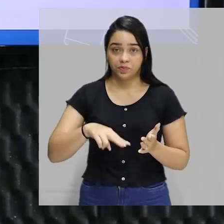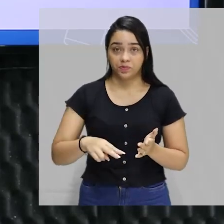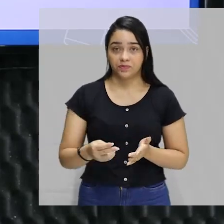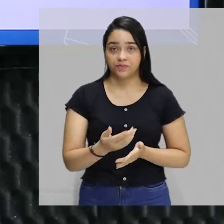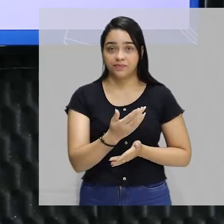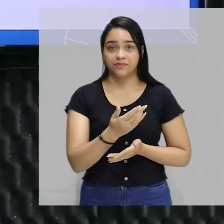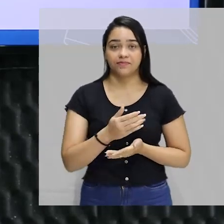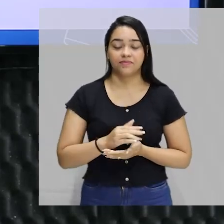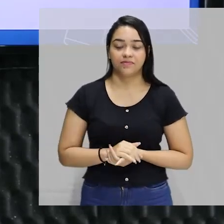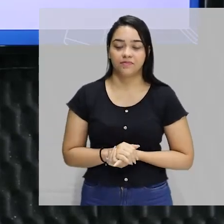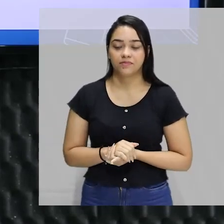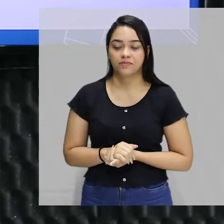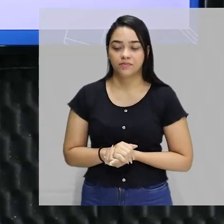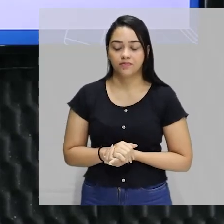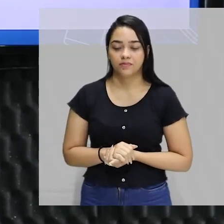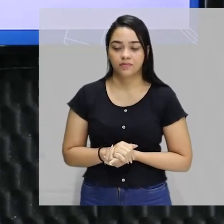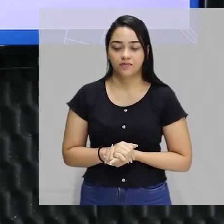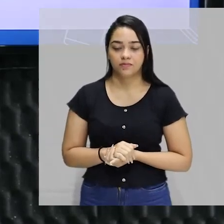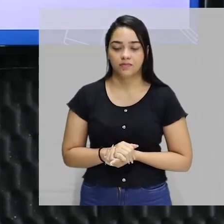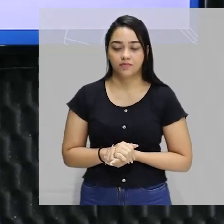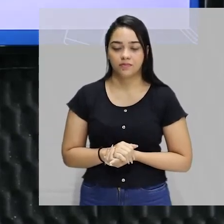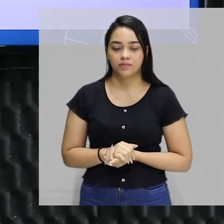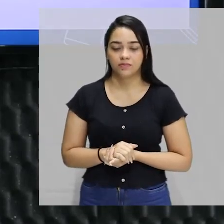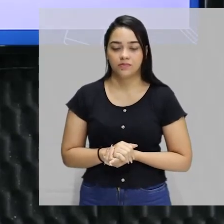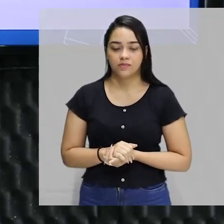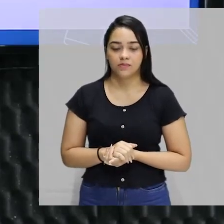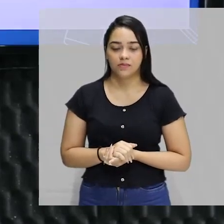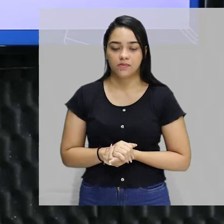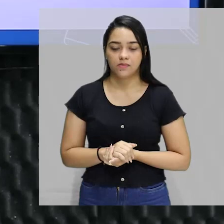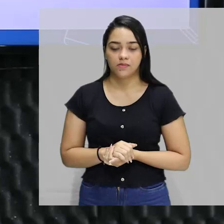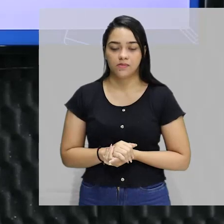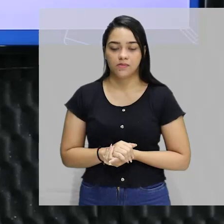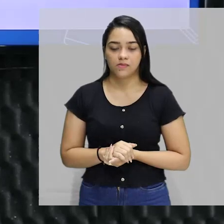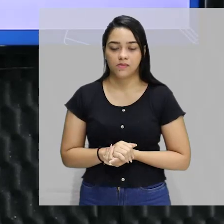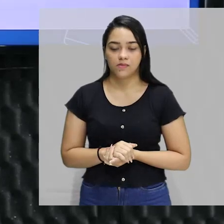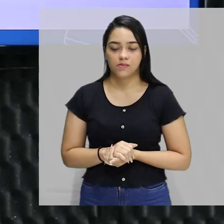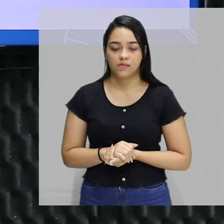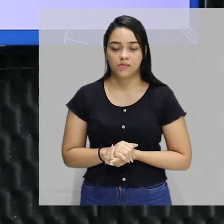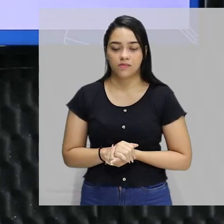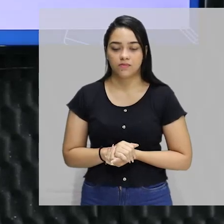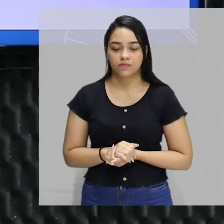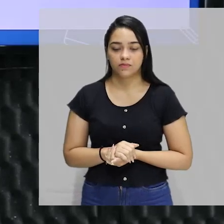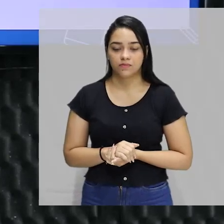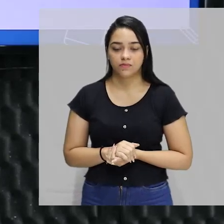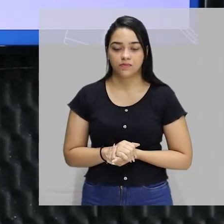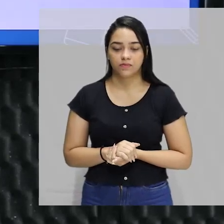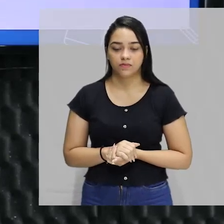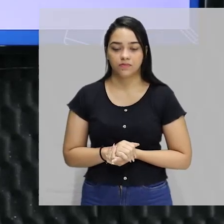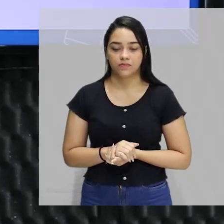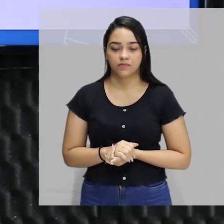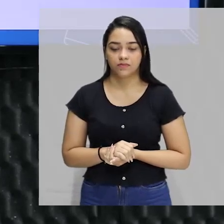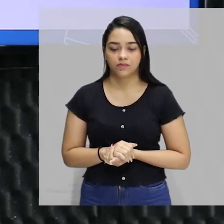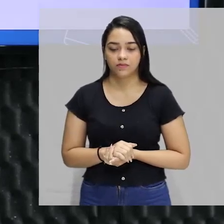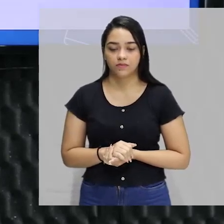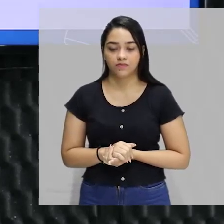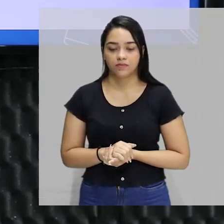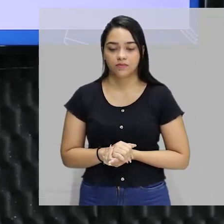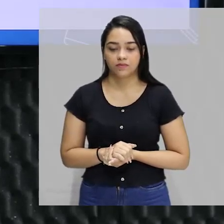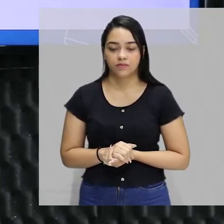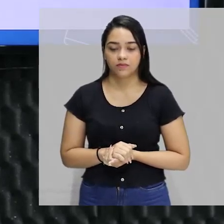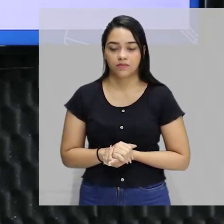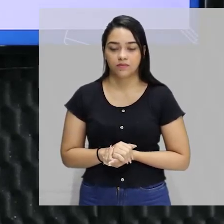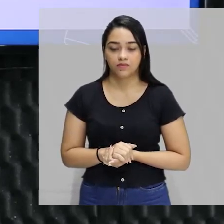responsável por garantir a amarração entre as ideias do texto, evidenciando as relações estabelecidas